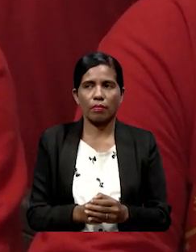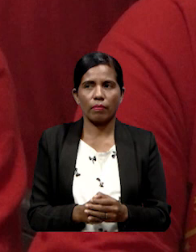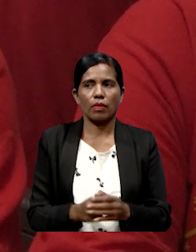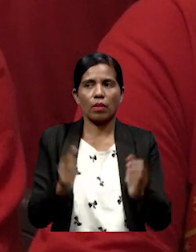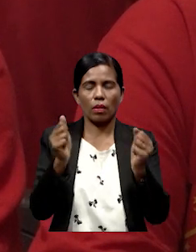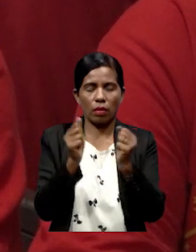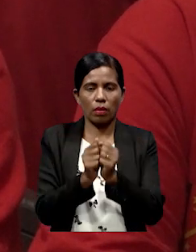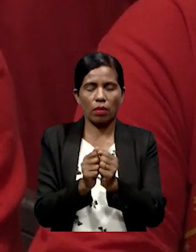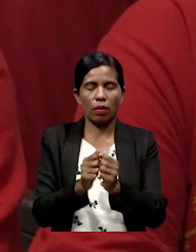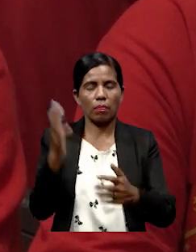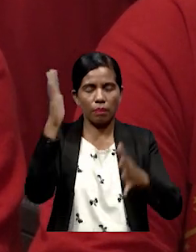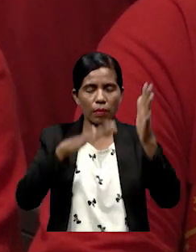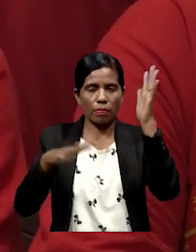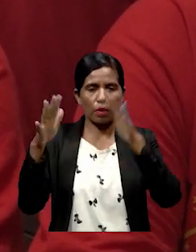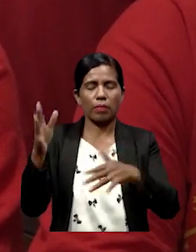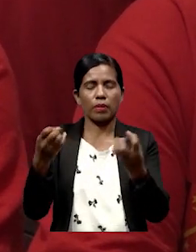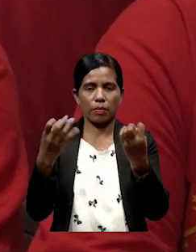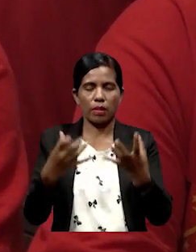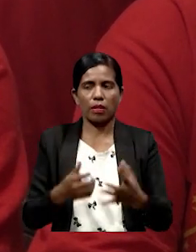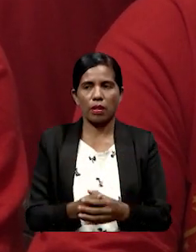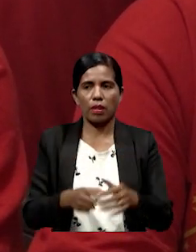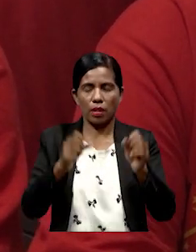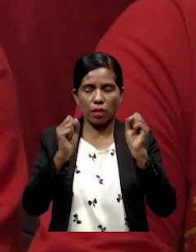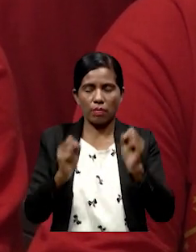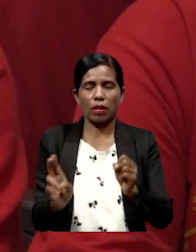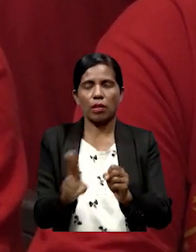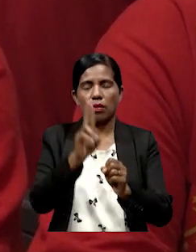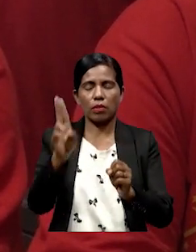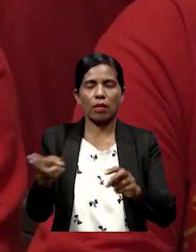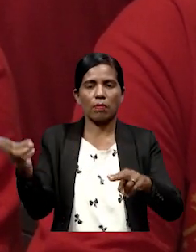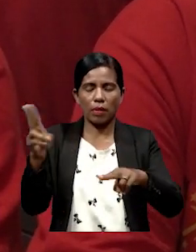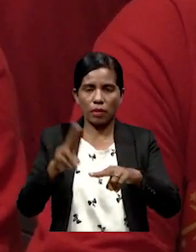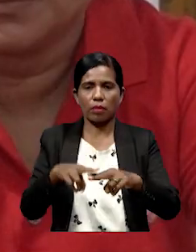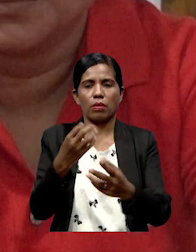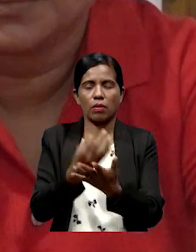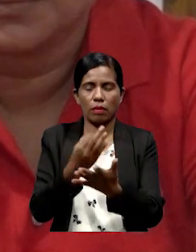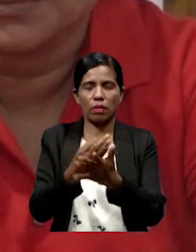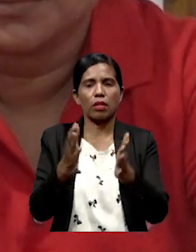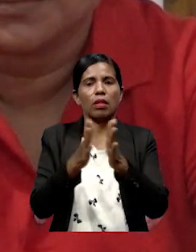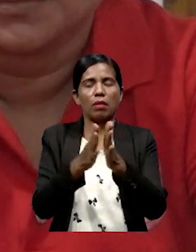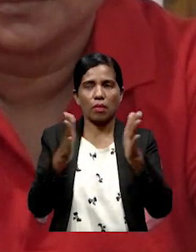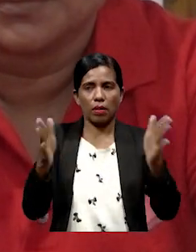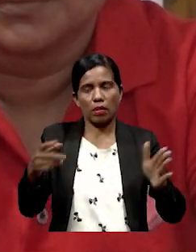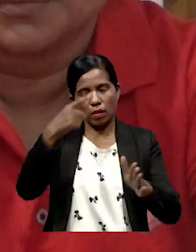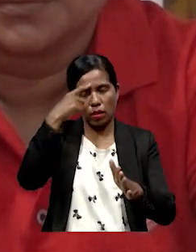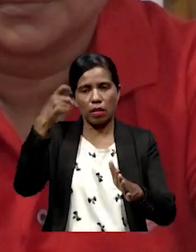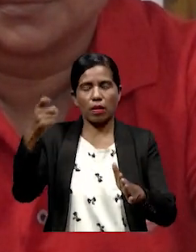hop problemas para aquela? Bele executa, aumenta orçamento ne be bot. Tamba